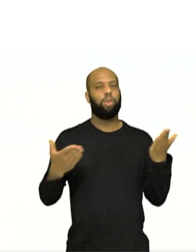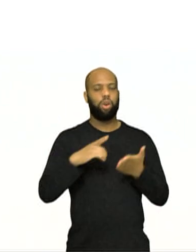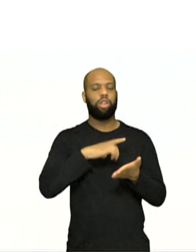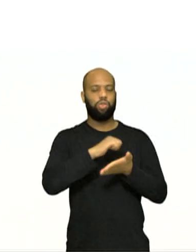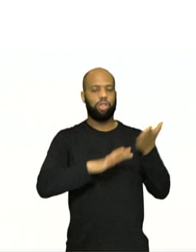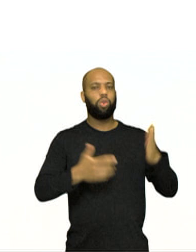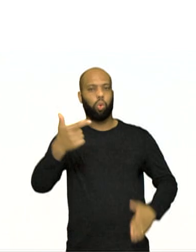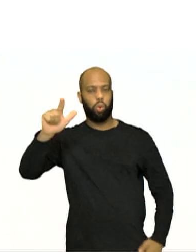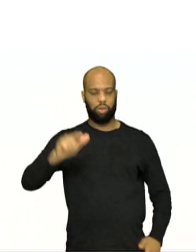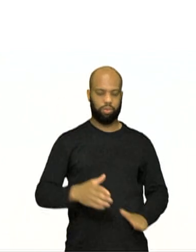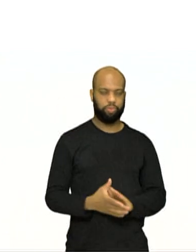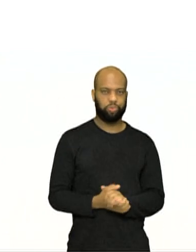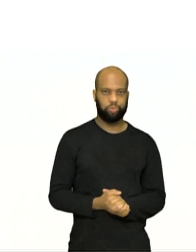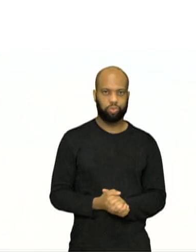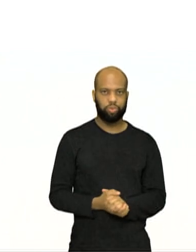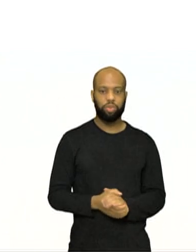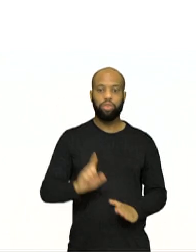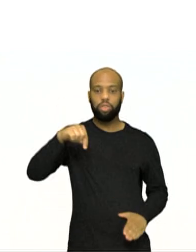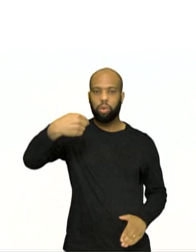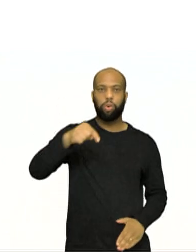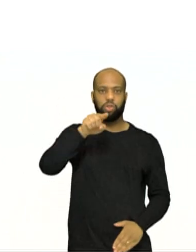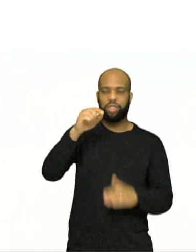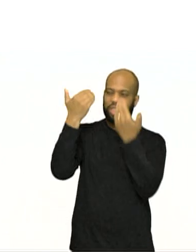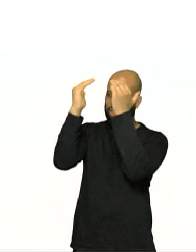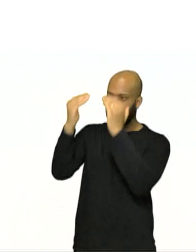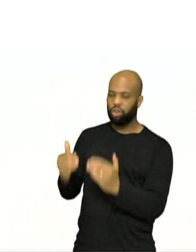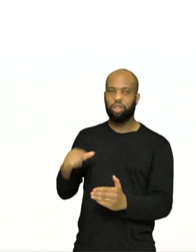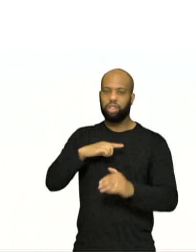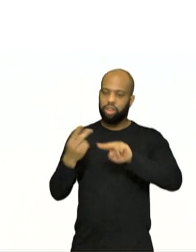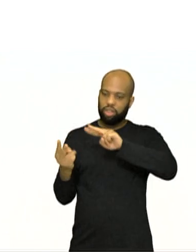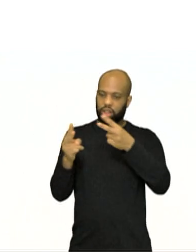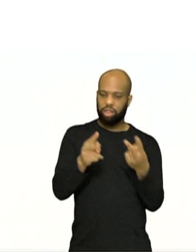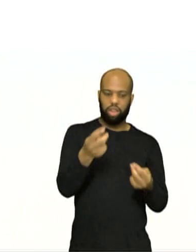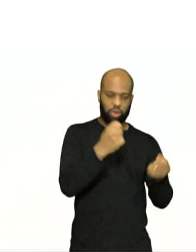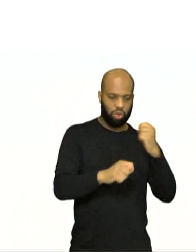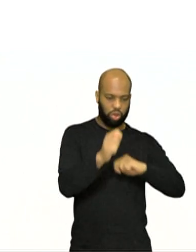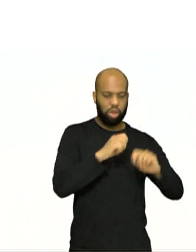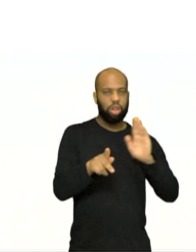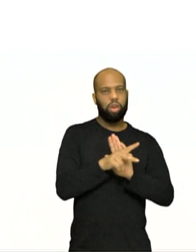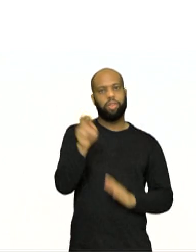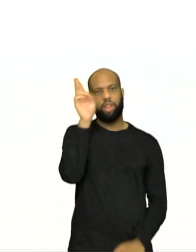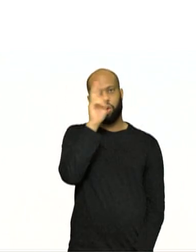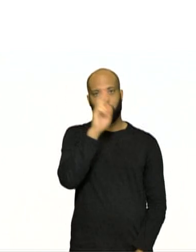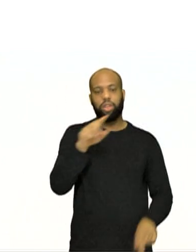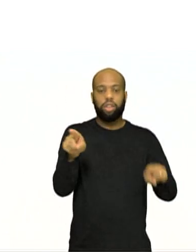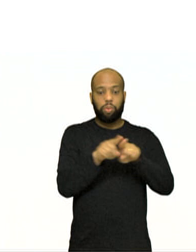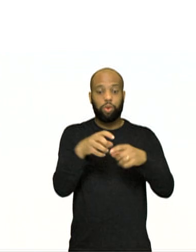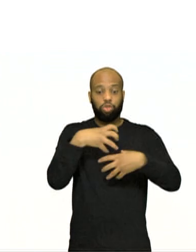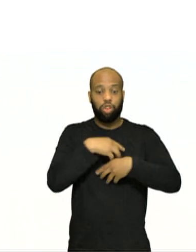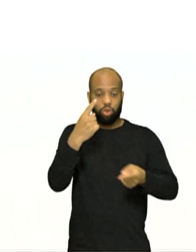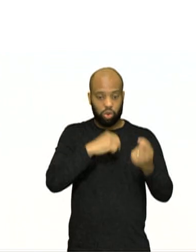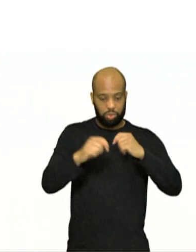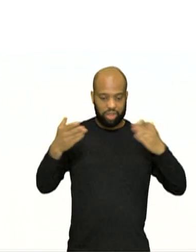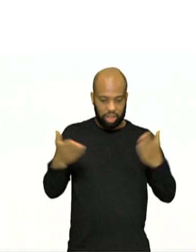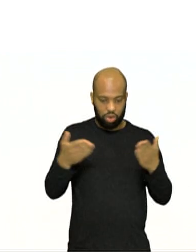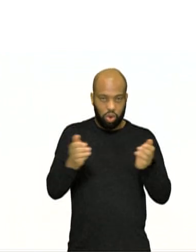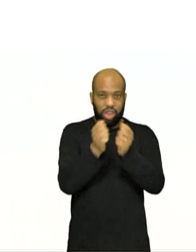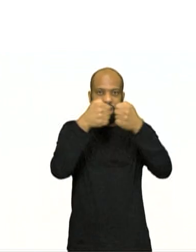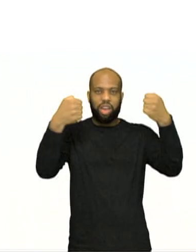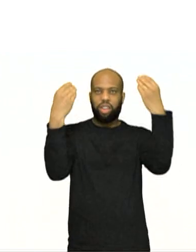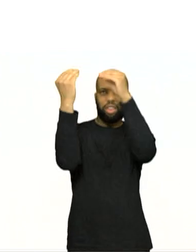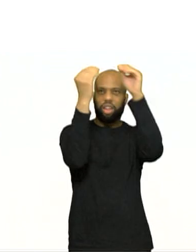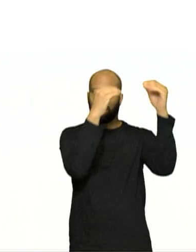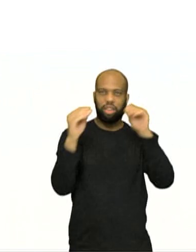Vamos para mais uma atividade. Após analisarmos a transição econômica da Rússia e o seu quadro econômico, faça um cartaz destacando